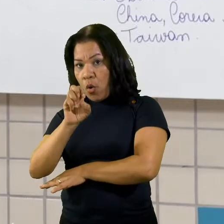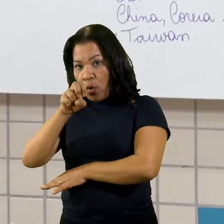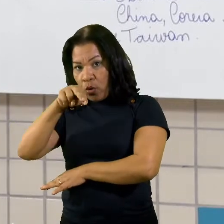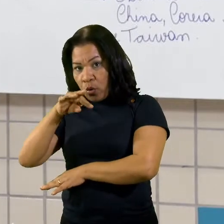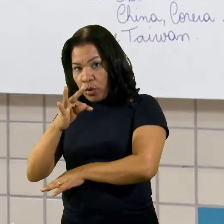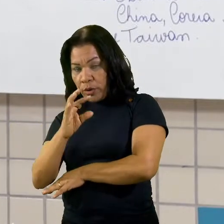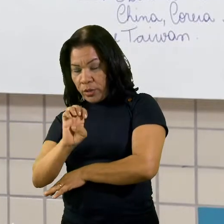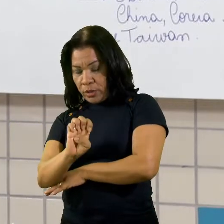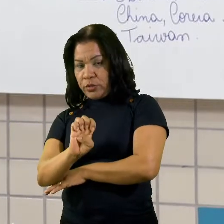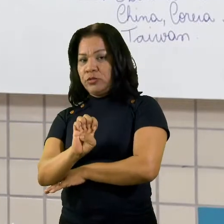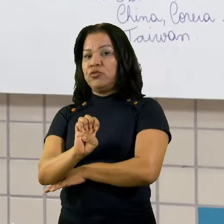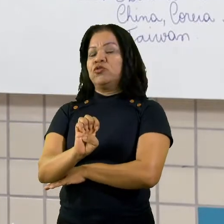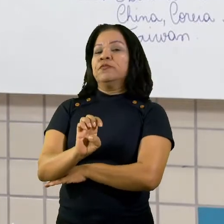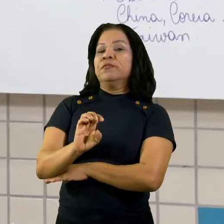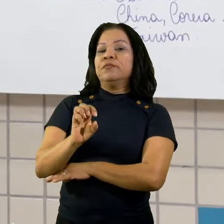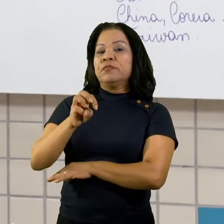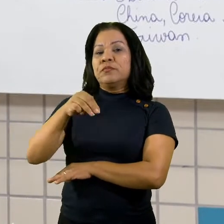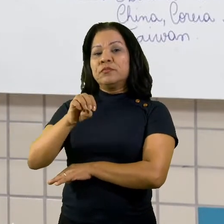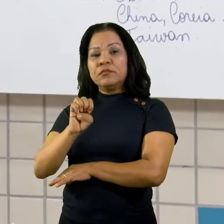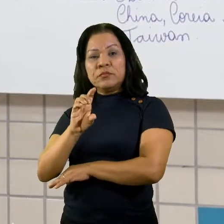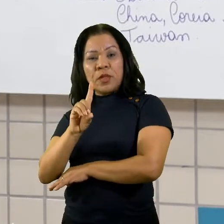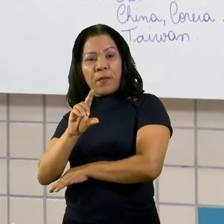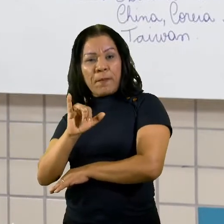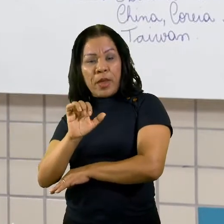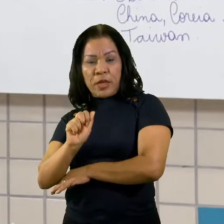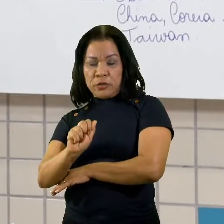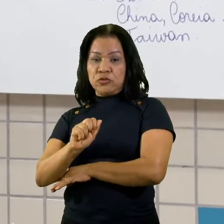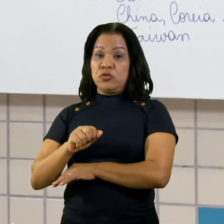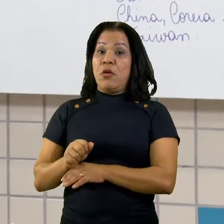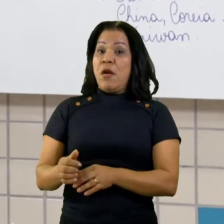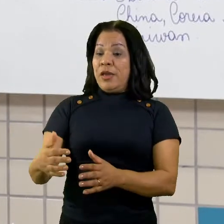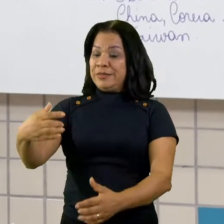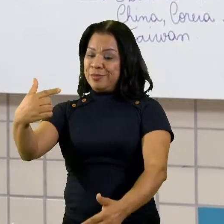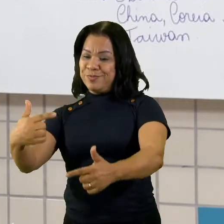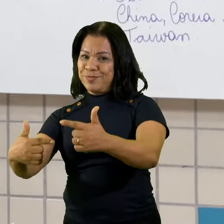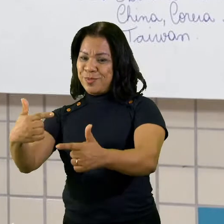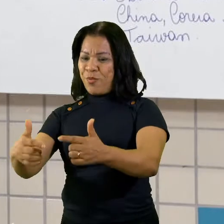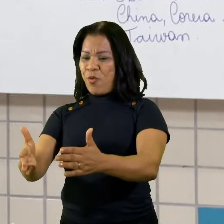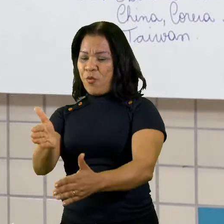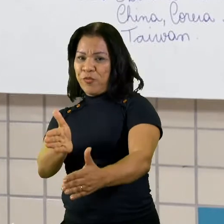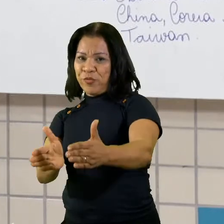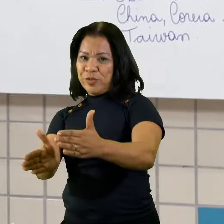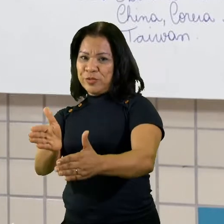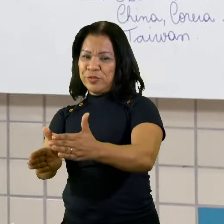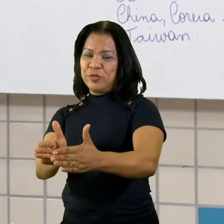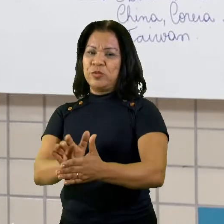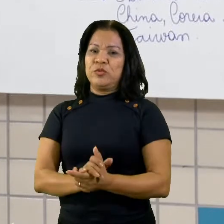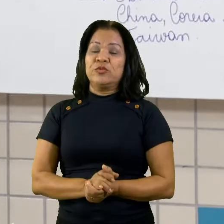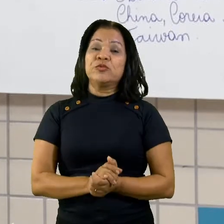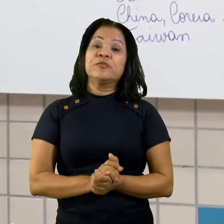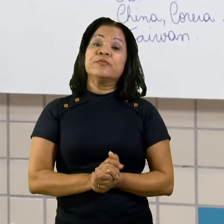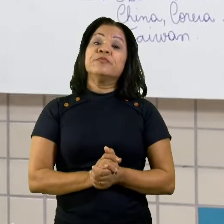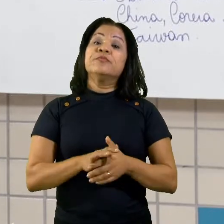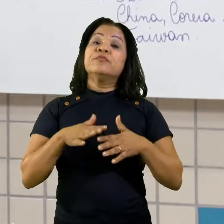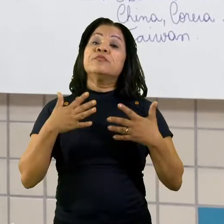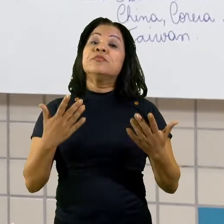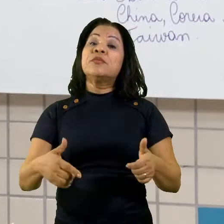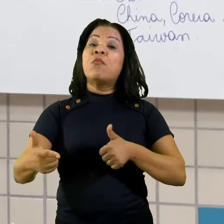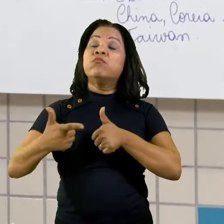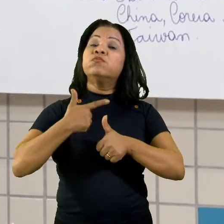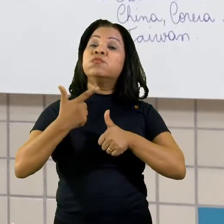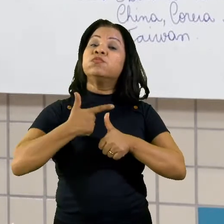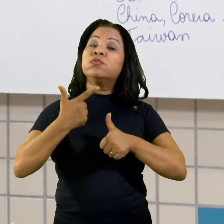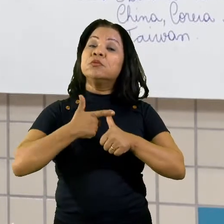conflitos são entre Israel e Palestina. A principal fonte de economia do Oriente Médio, o